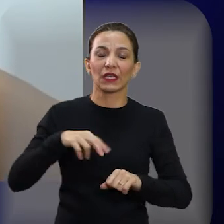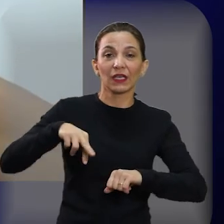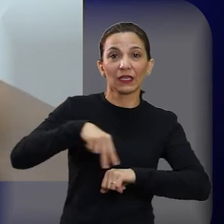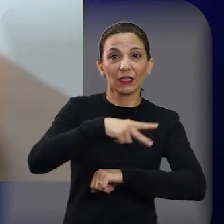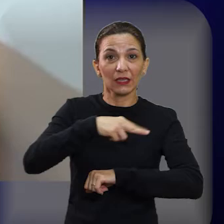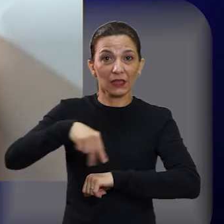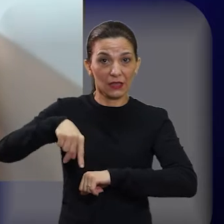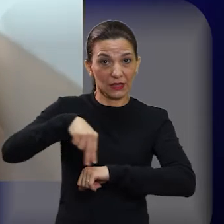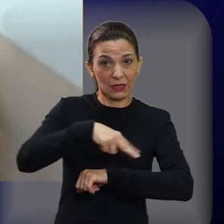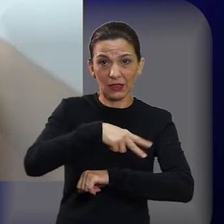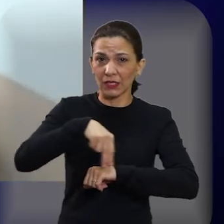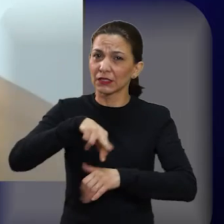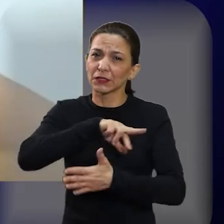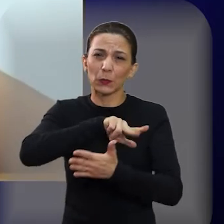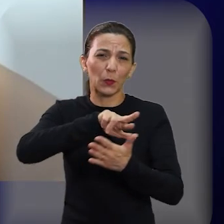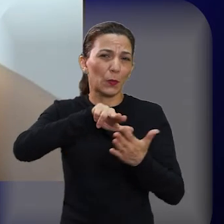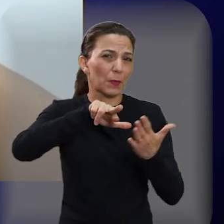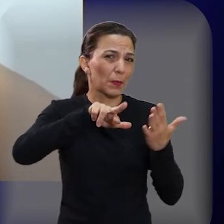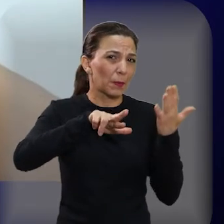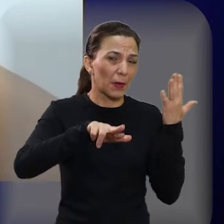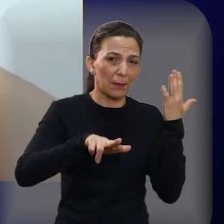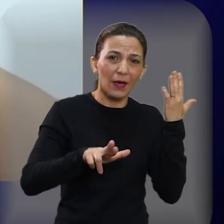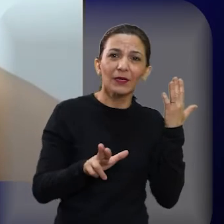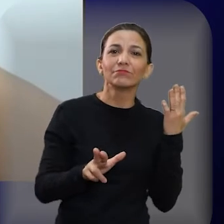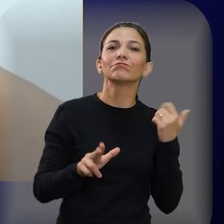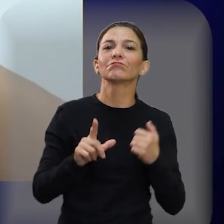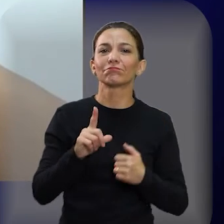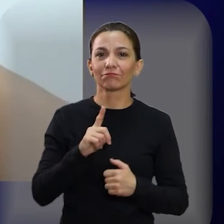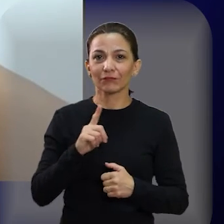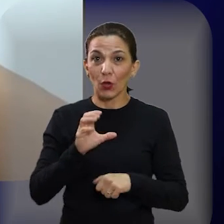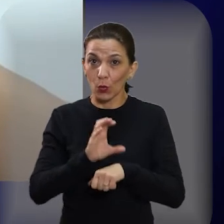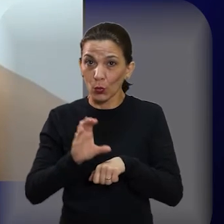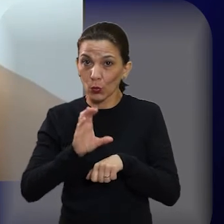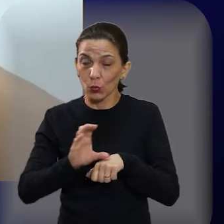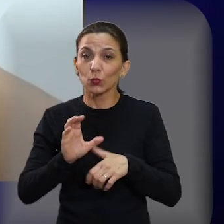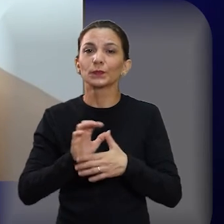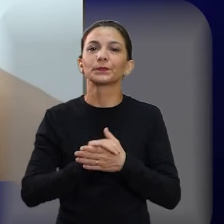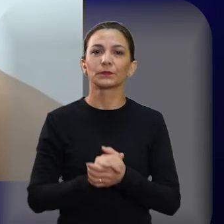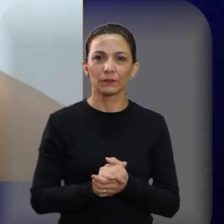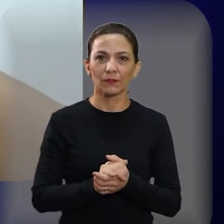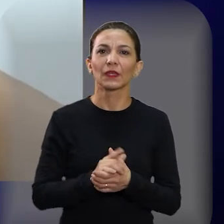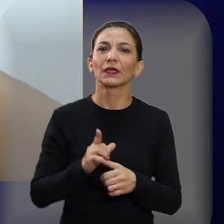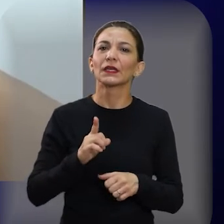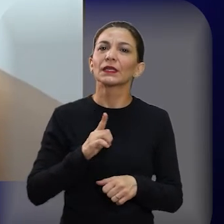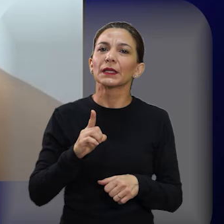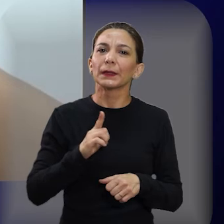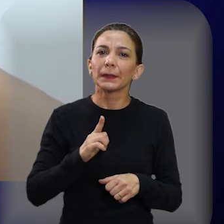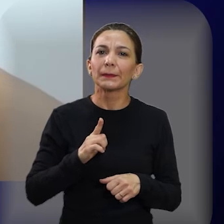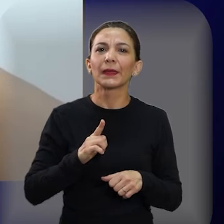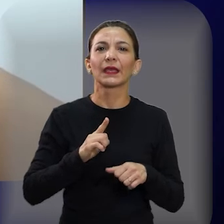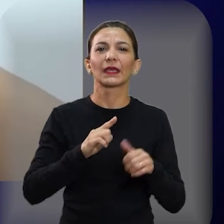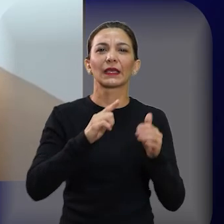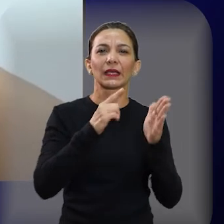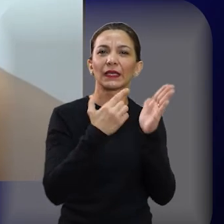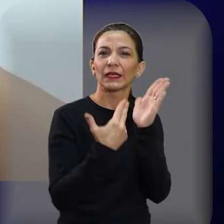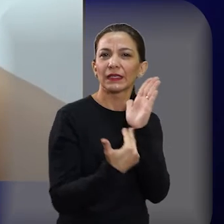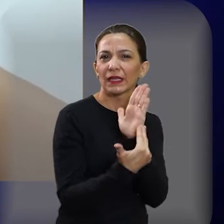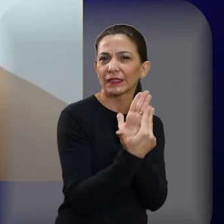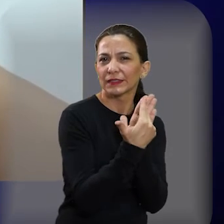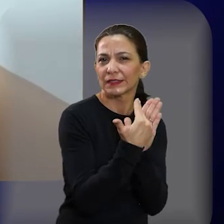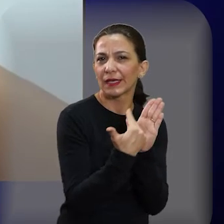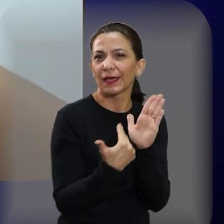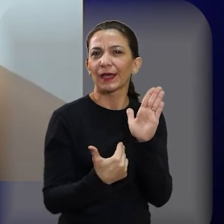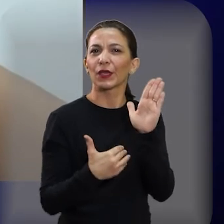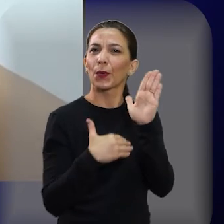na área de teatro, em dança, danças urbanas, balé, dança contemporânea.